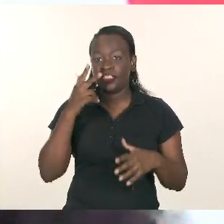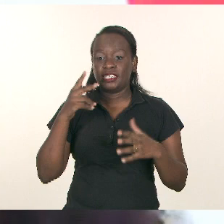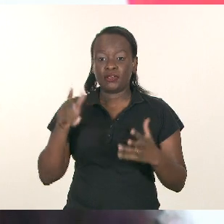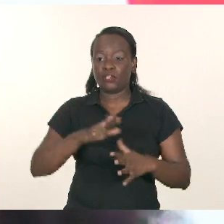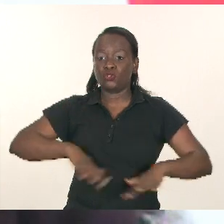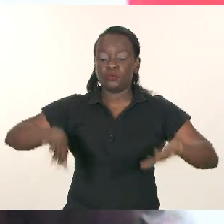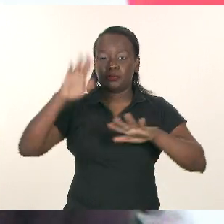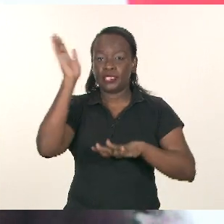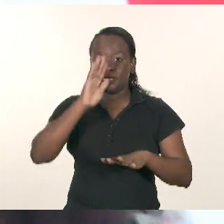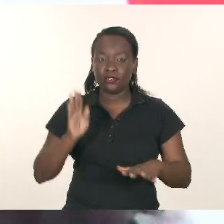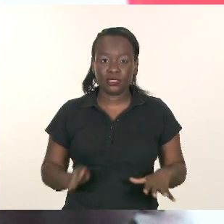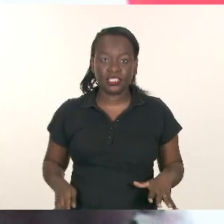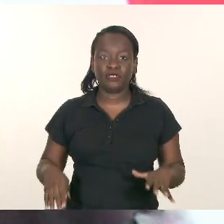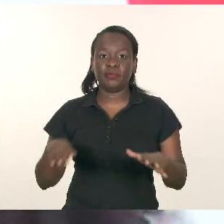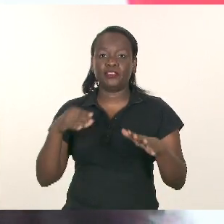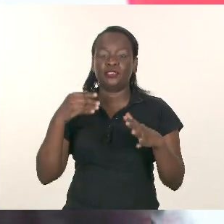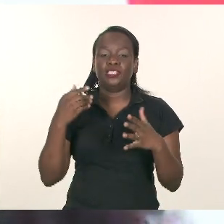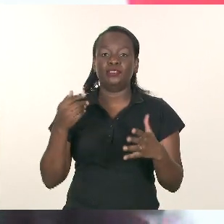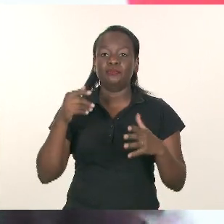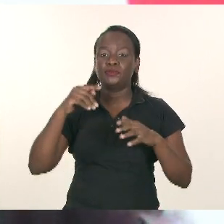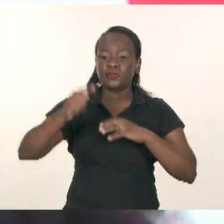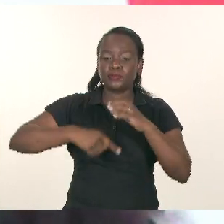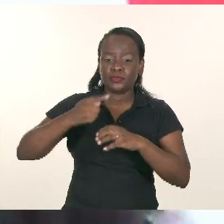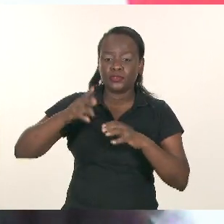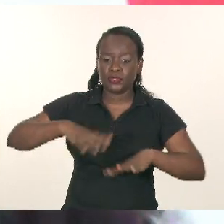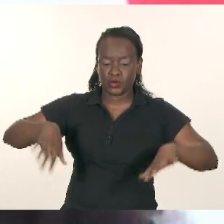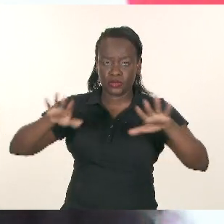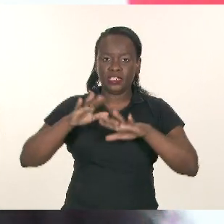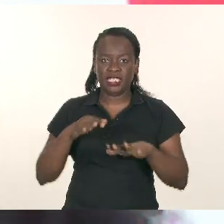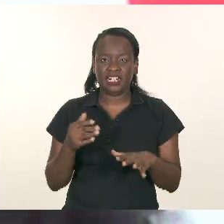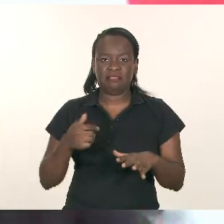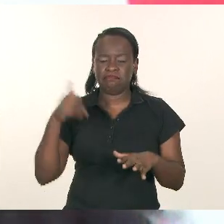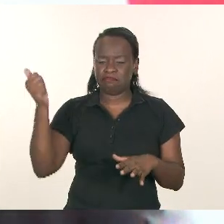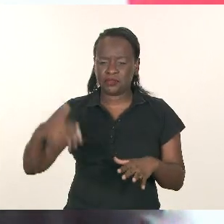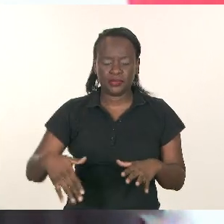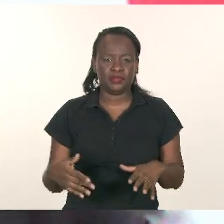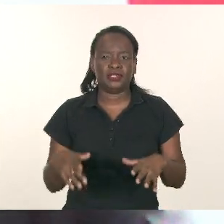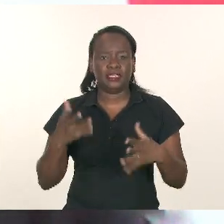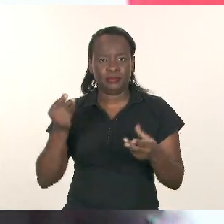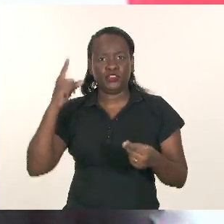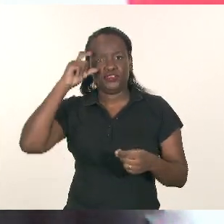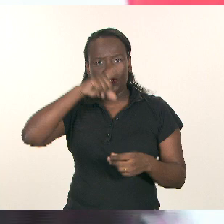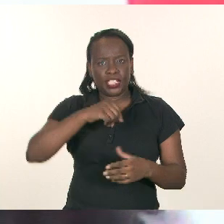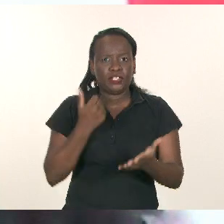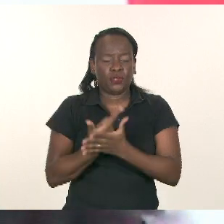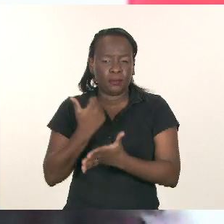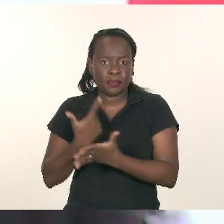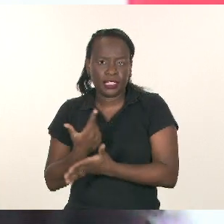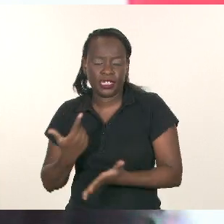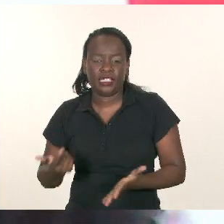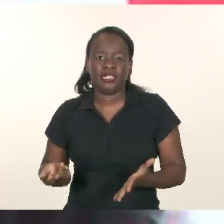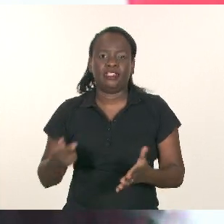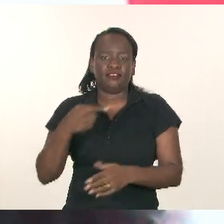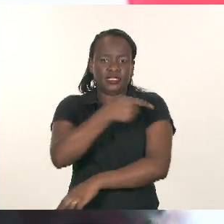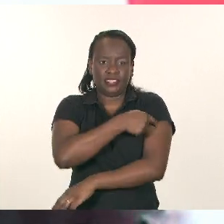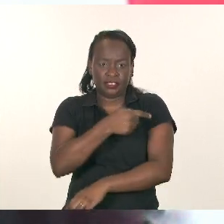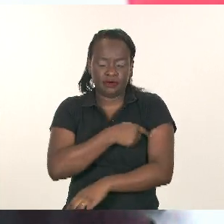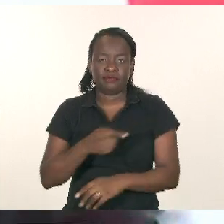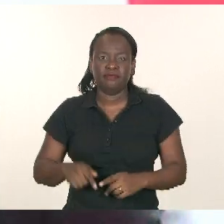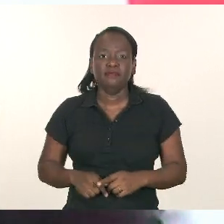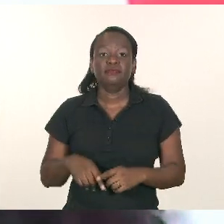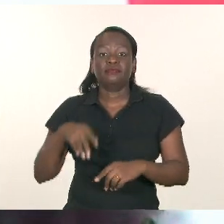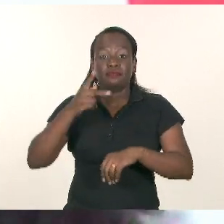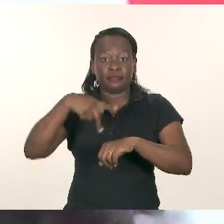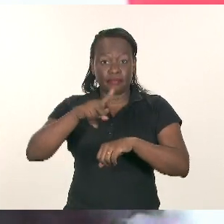Brasil hoje no cenário internacional, encontrado muita dificuldade para a compra e aquisição de vacinas. O Brasil é um